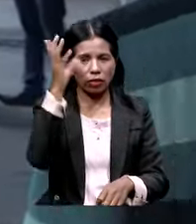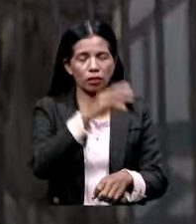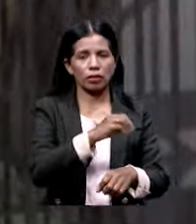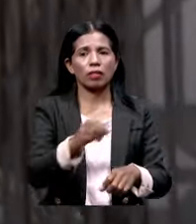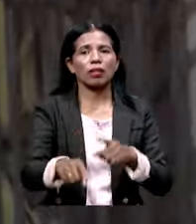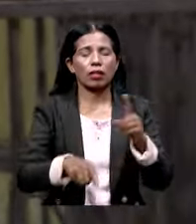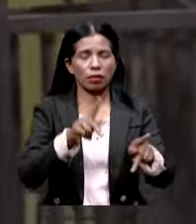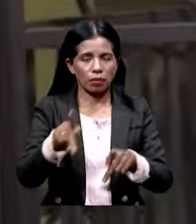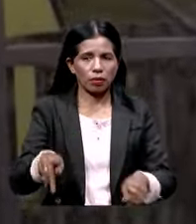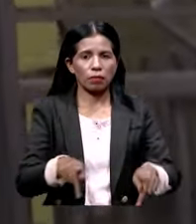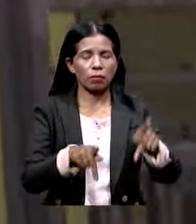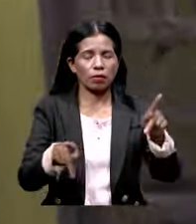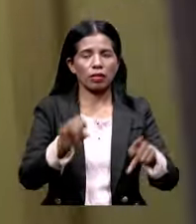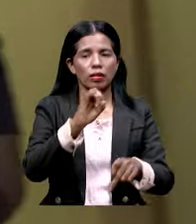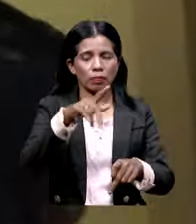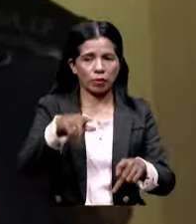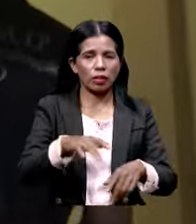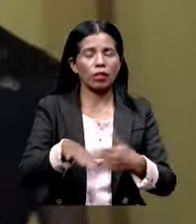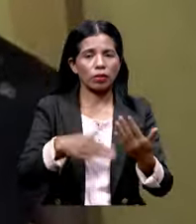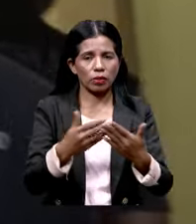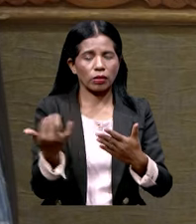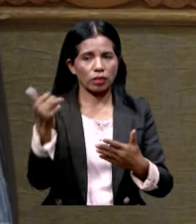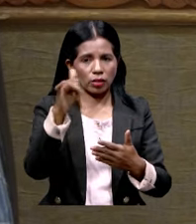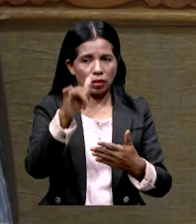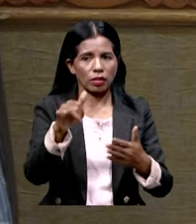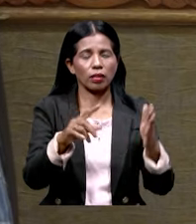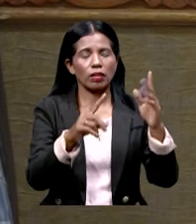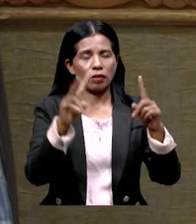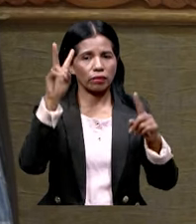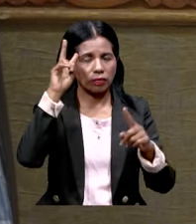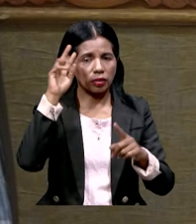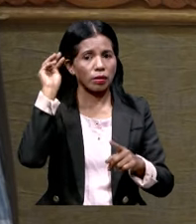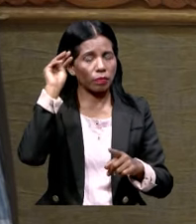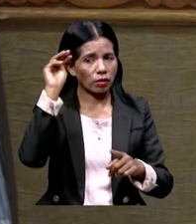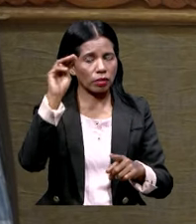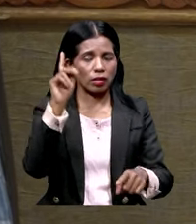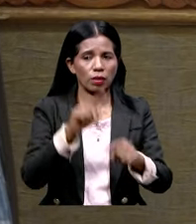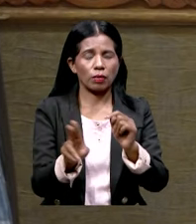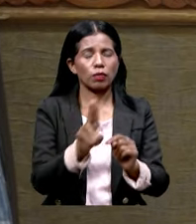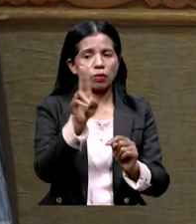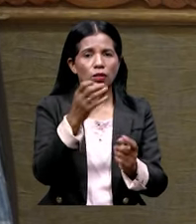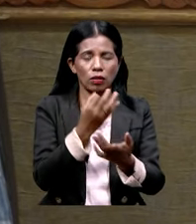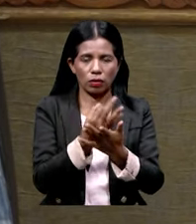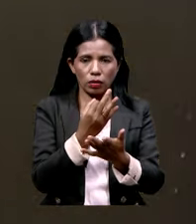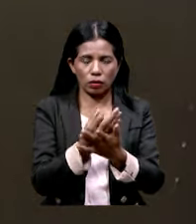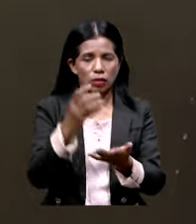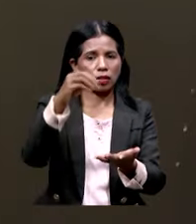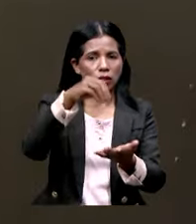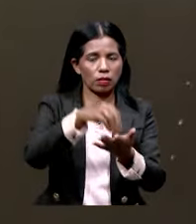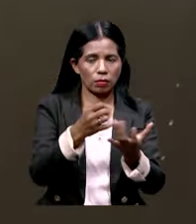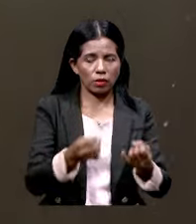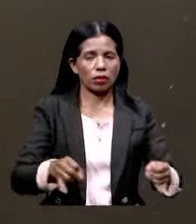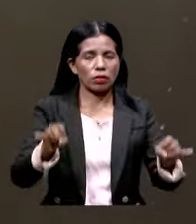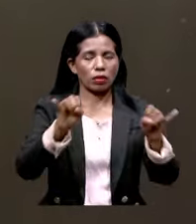instituição pública na empresa pública Cira, Nebe tutela ba vice-ministro. Atulabele executa orçamento nebe aloca ba instituição